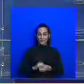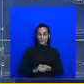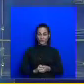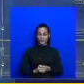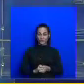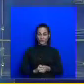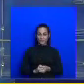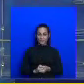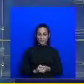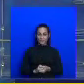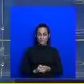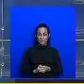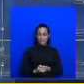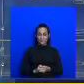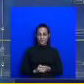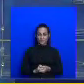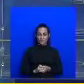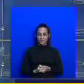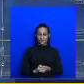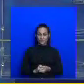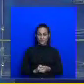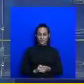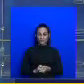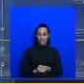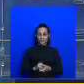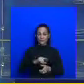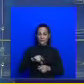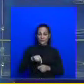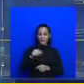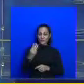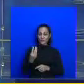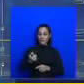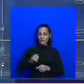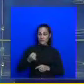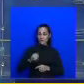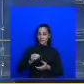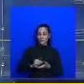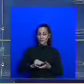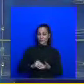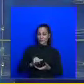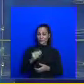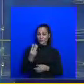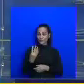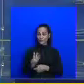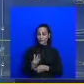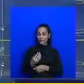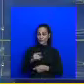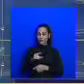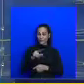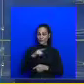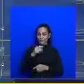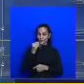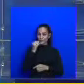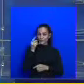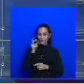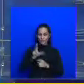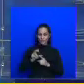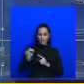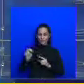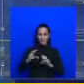18. Cinza, 18. Foram sorteados 3 números, faltam 4. Você ainda tem